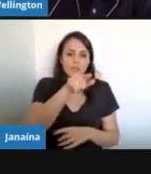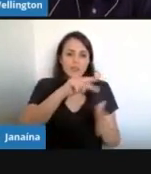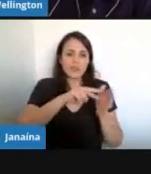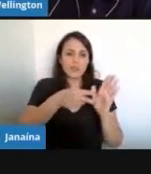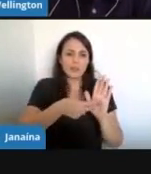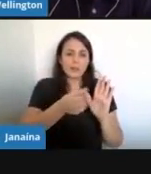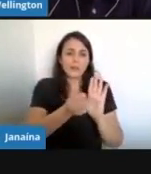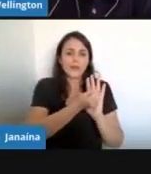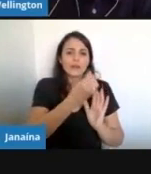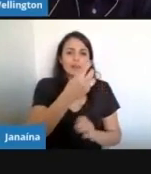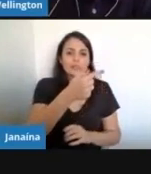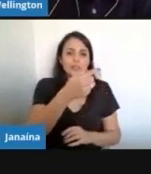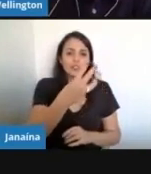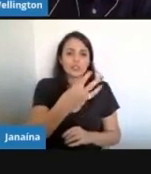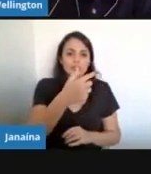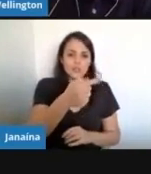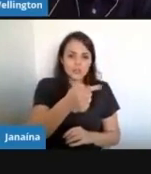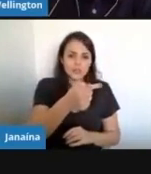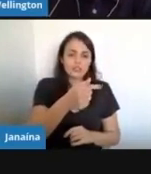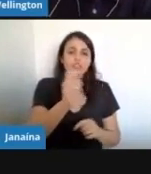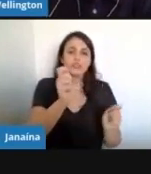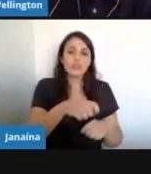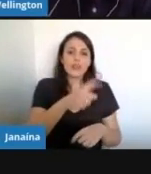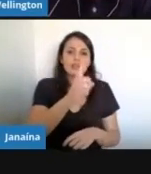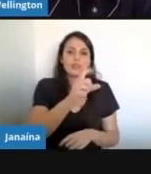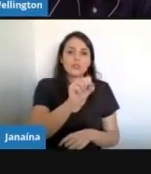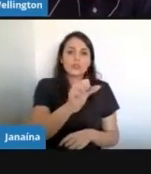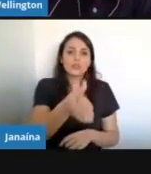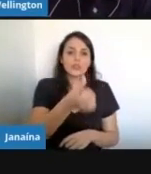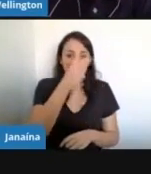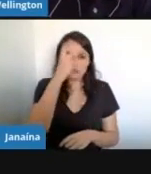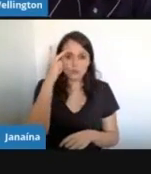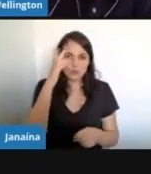737-800 da Boeing, que tem uma capacidade para 186 pessoas,